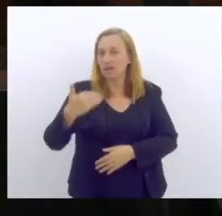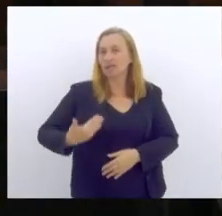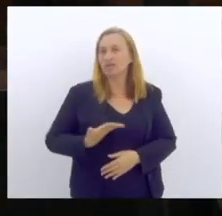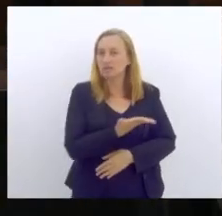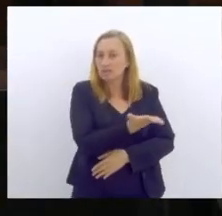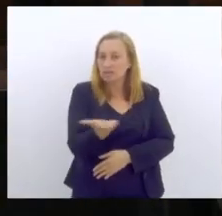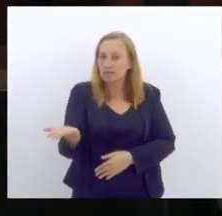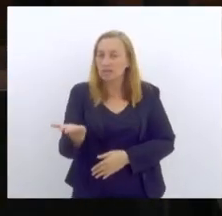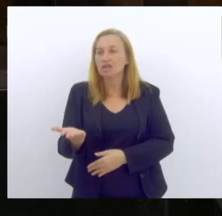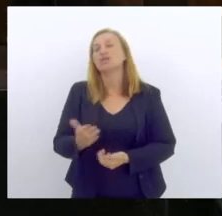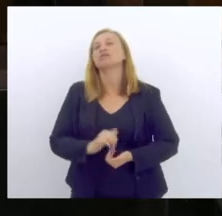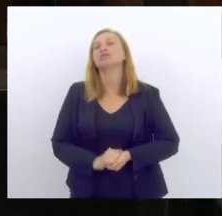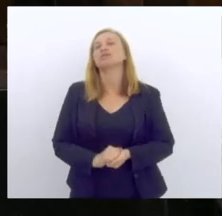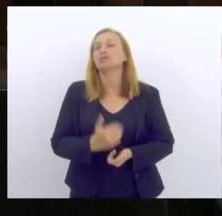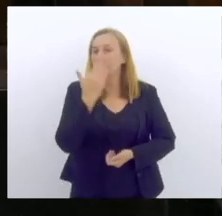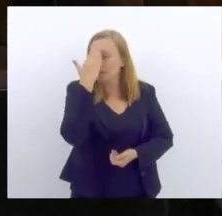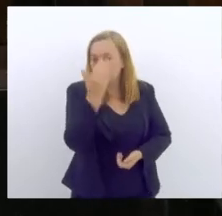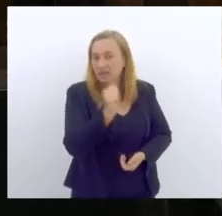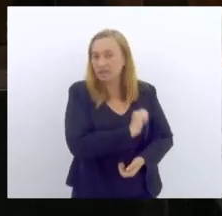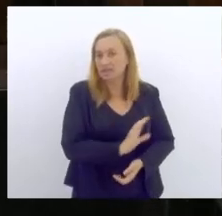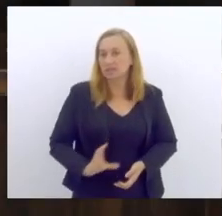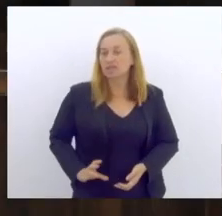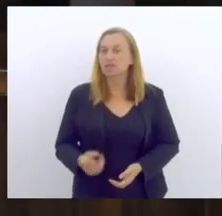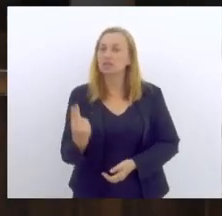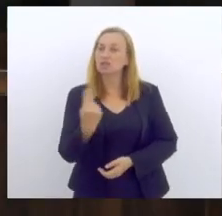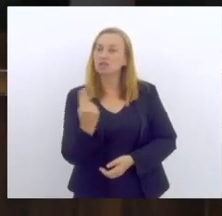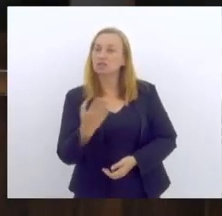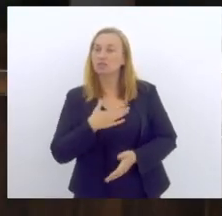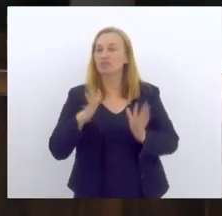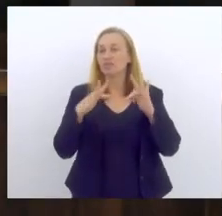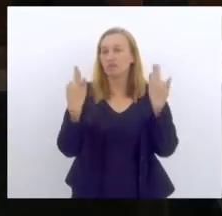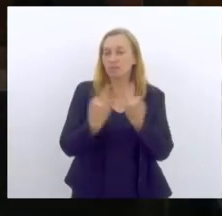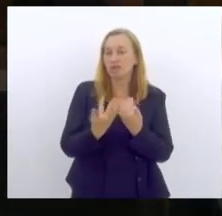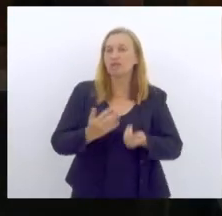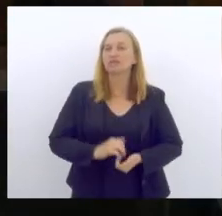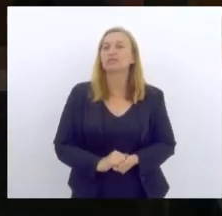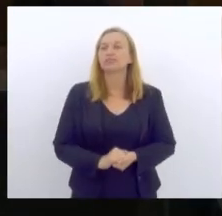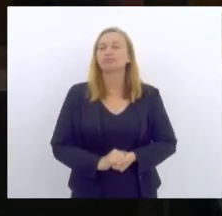André muito obrigado em nome da minha família